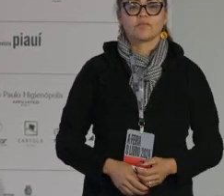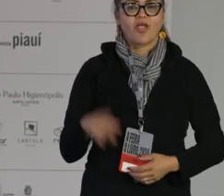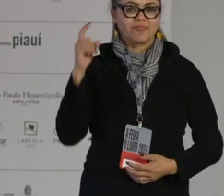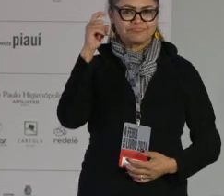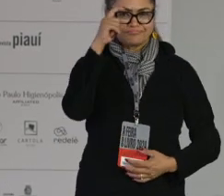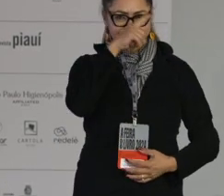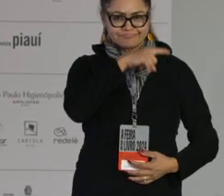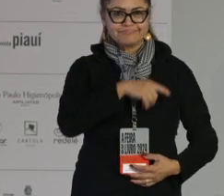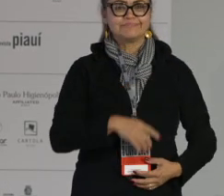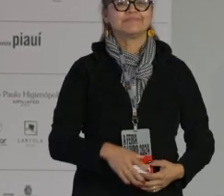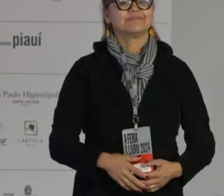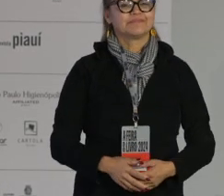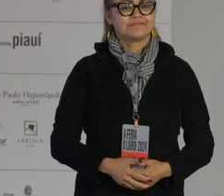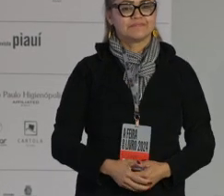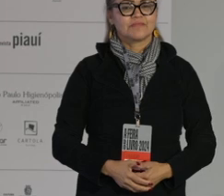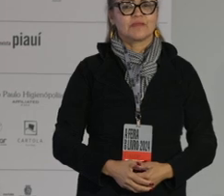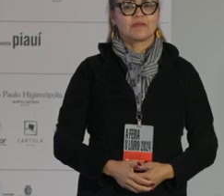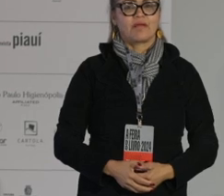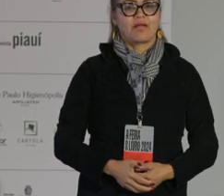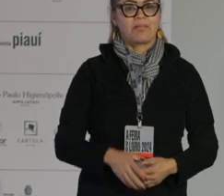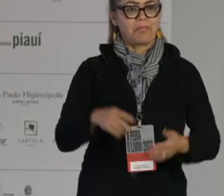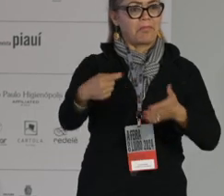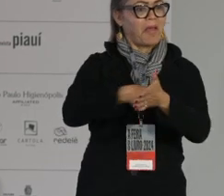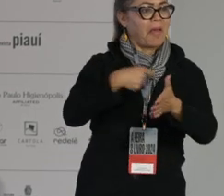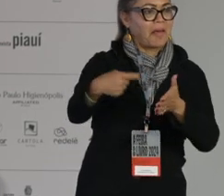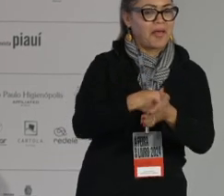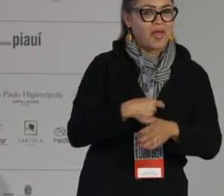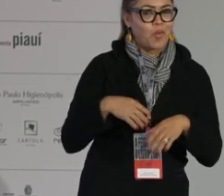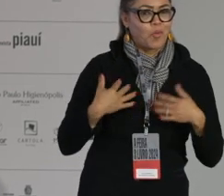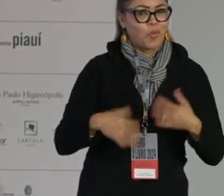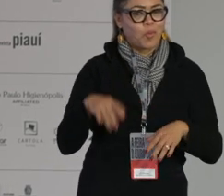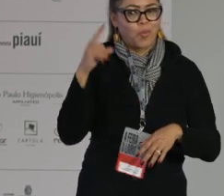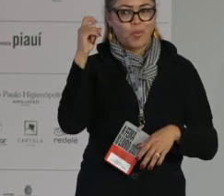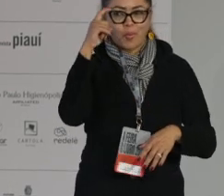difícil. Não, perguntas difíceis.